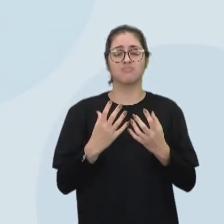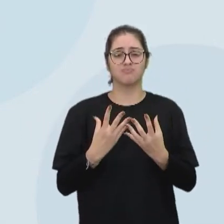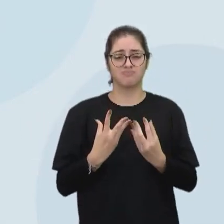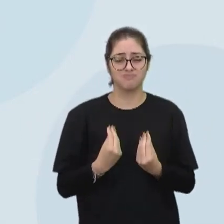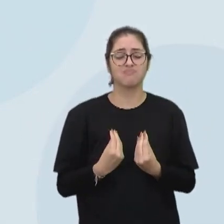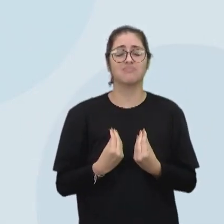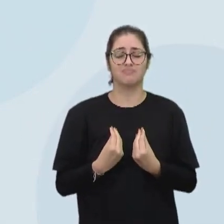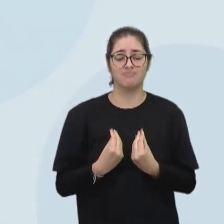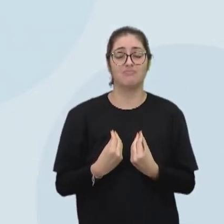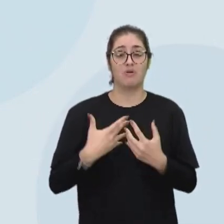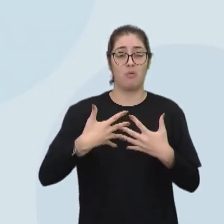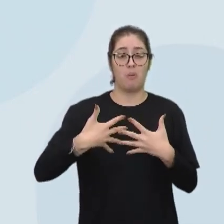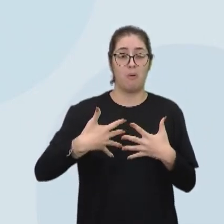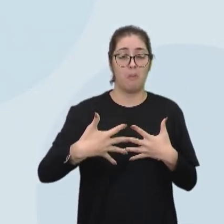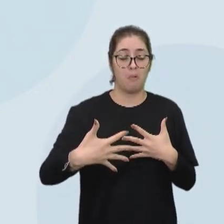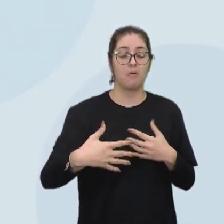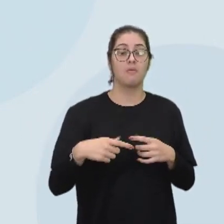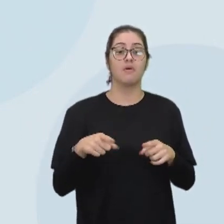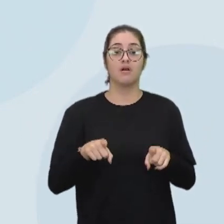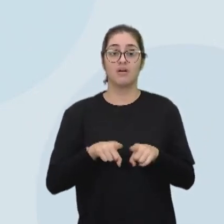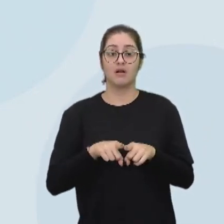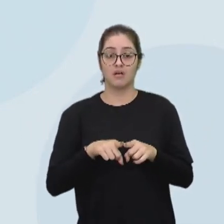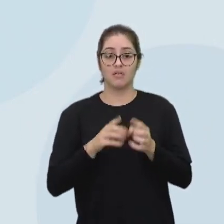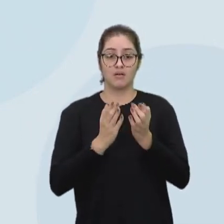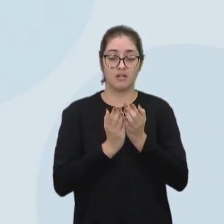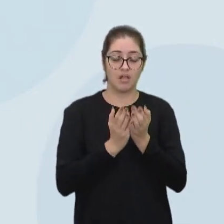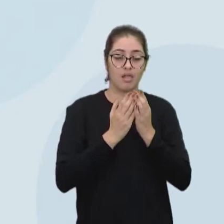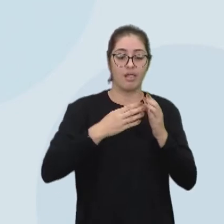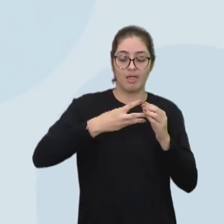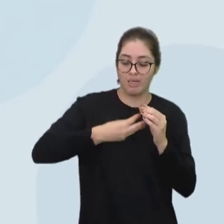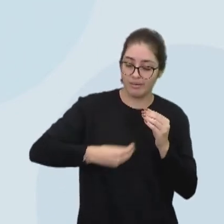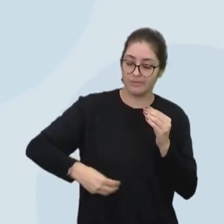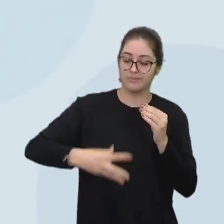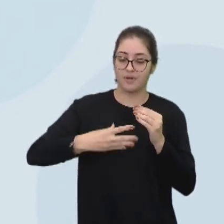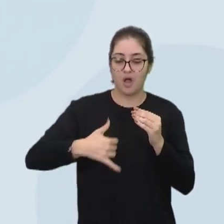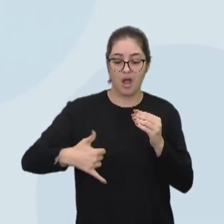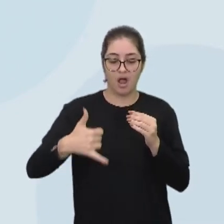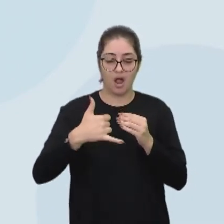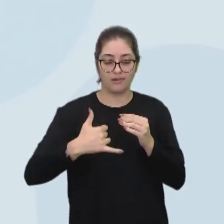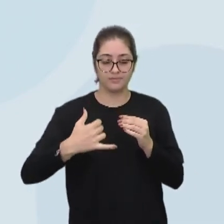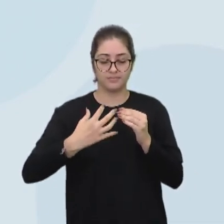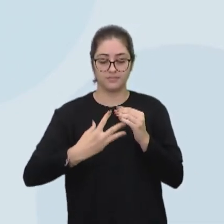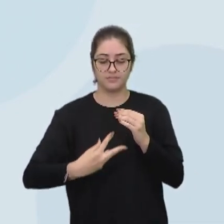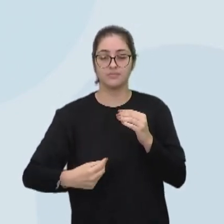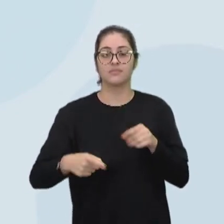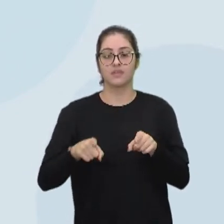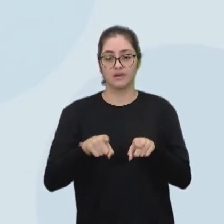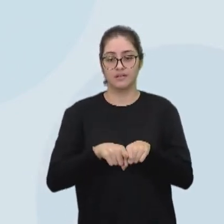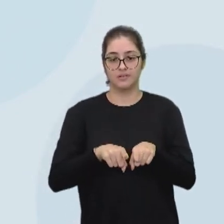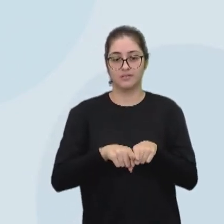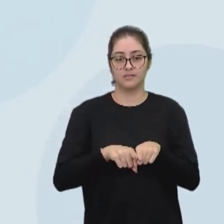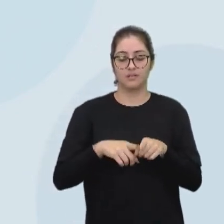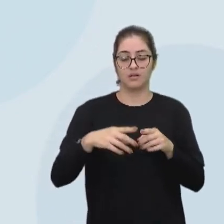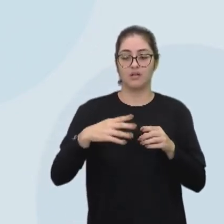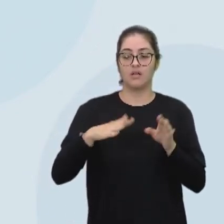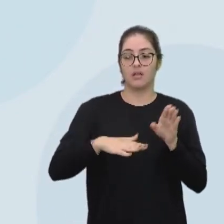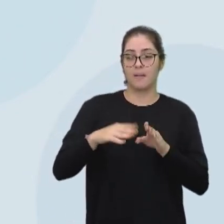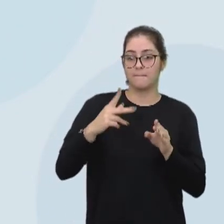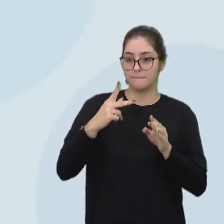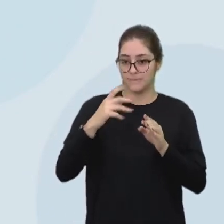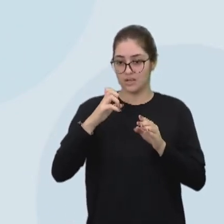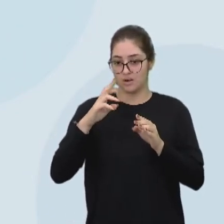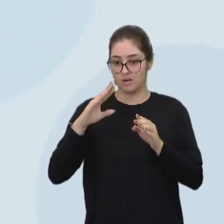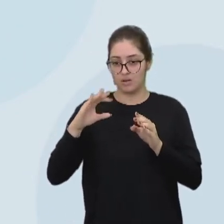O navio petroleiro, além, né, de deixar graxa, óleo diesel, né, deixa também aí vazar aí